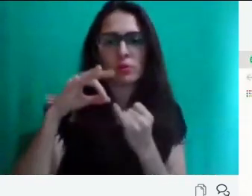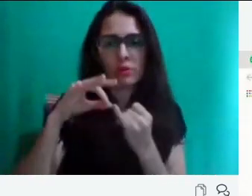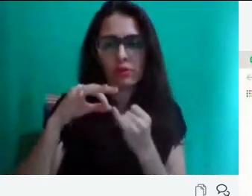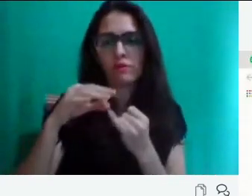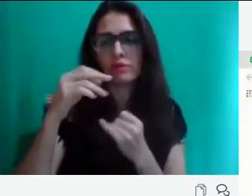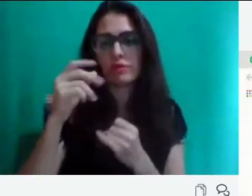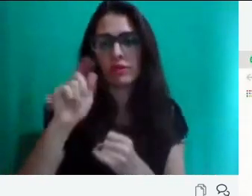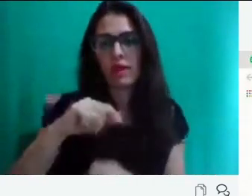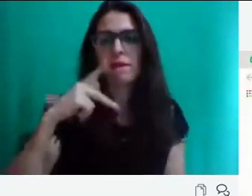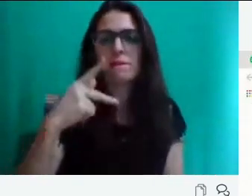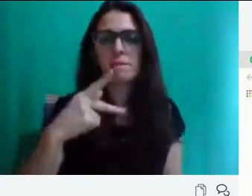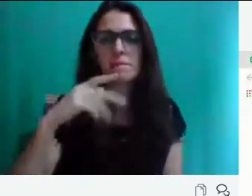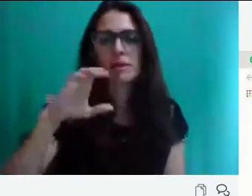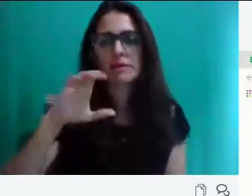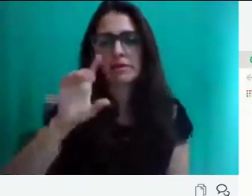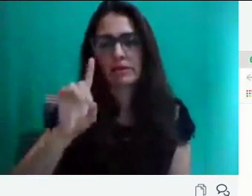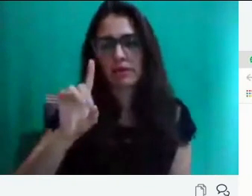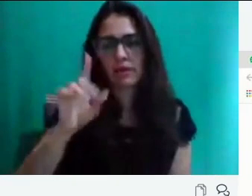com deficiência.